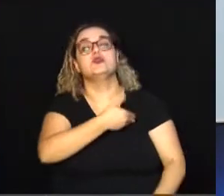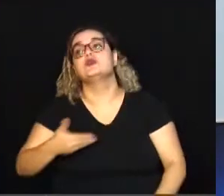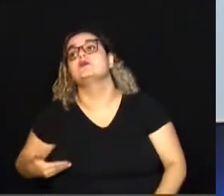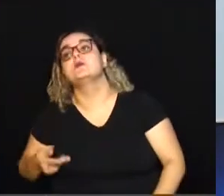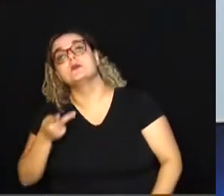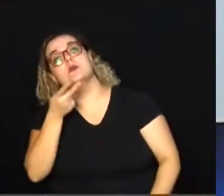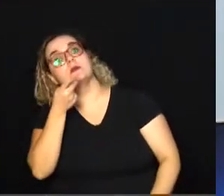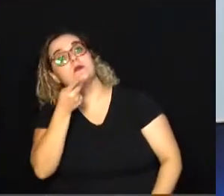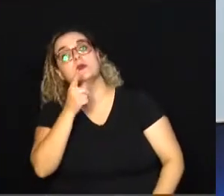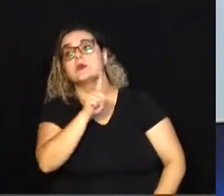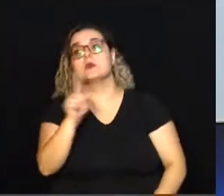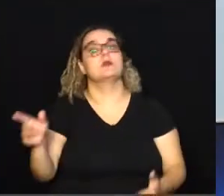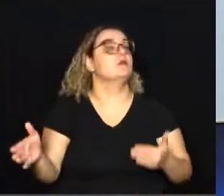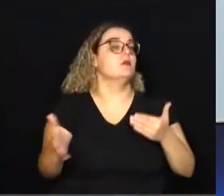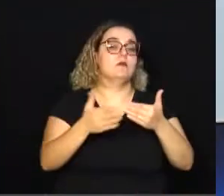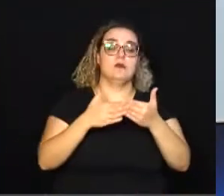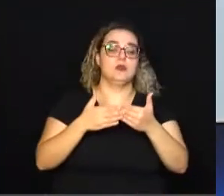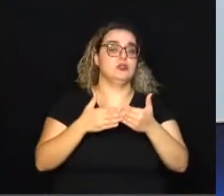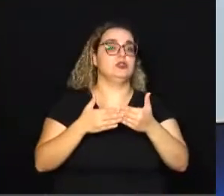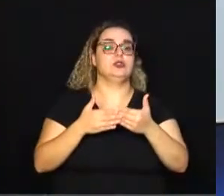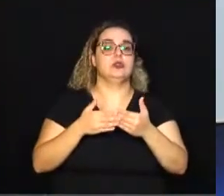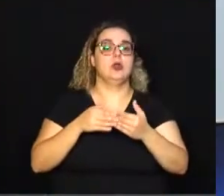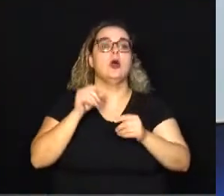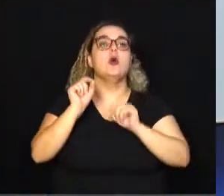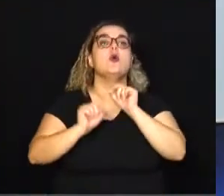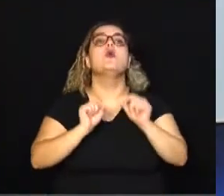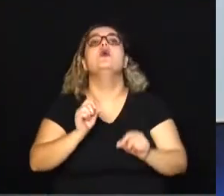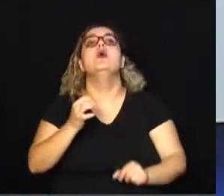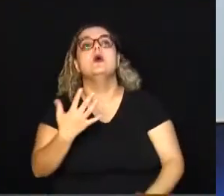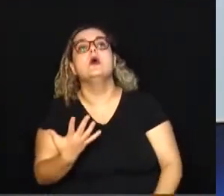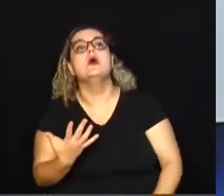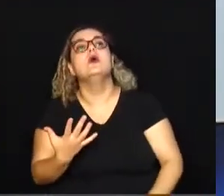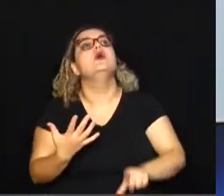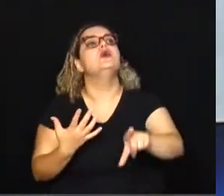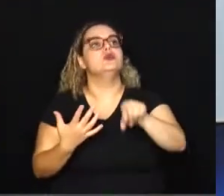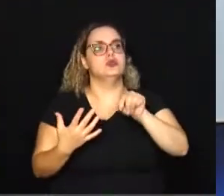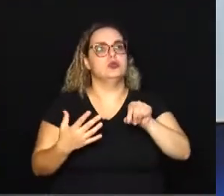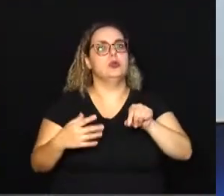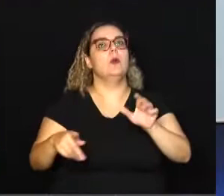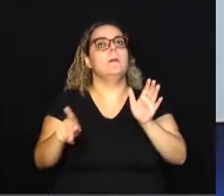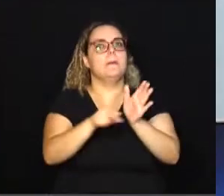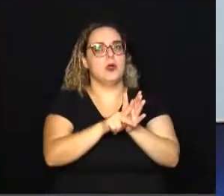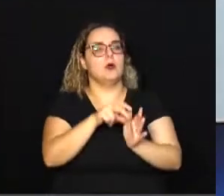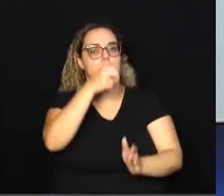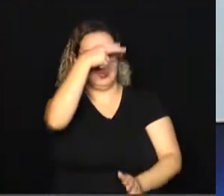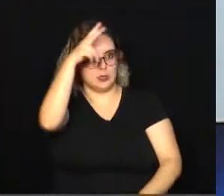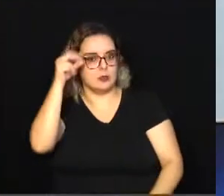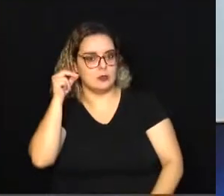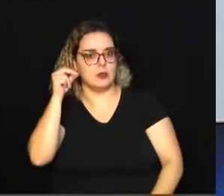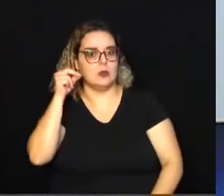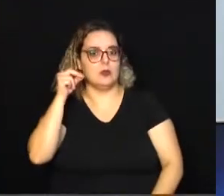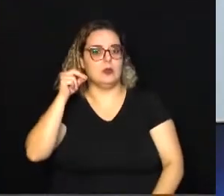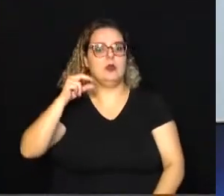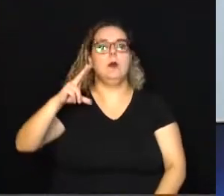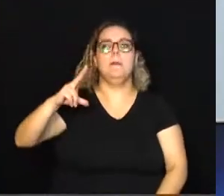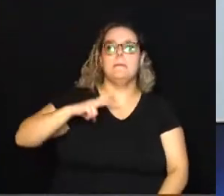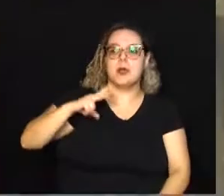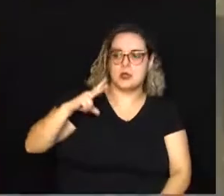fechar. Prevalece a decisão aqui de Campinas, né, Guida? Escolas estaduais, municipais e